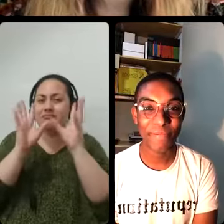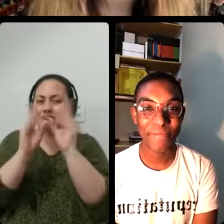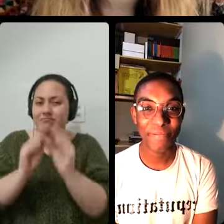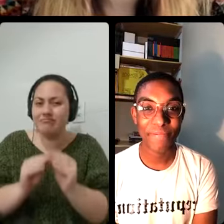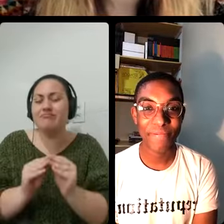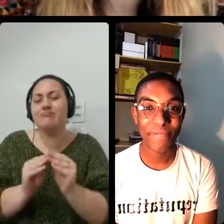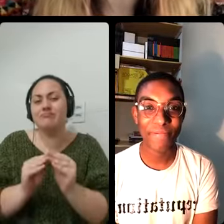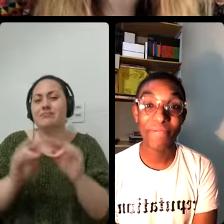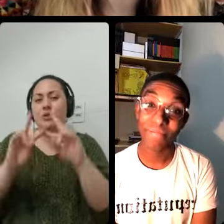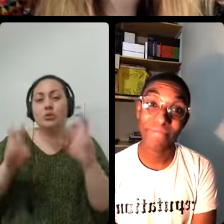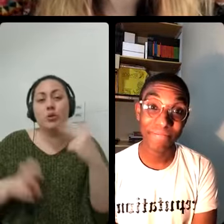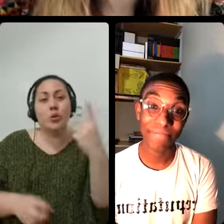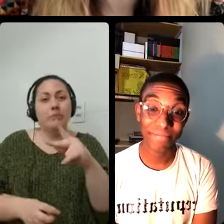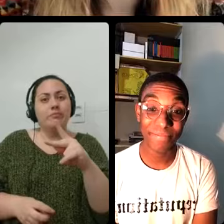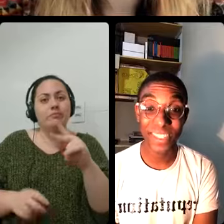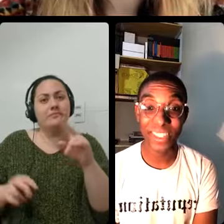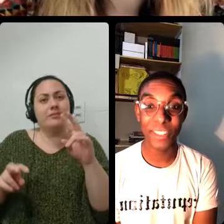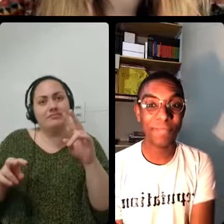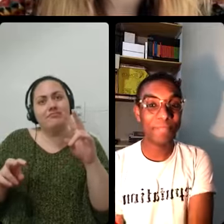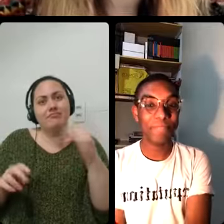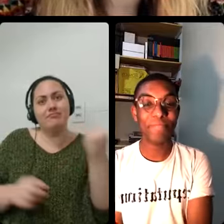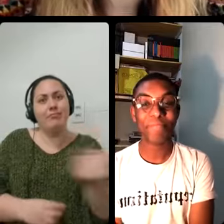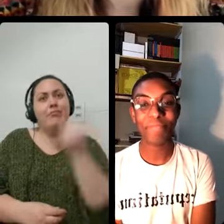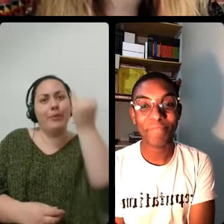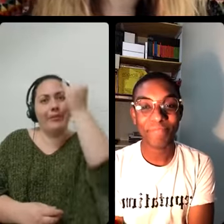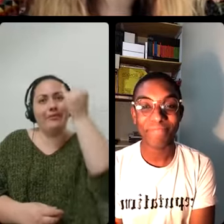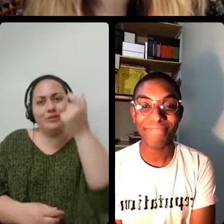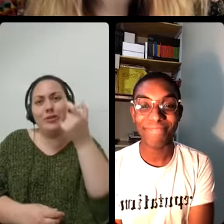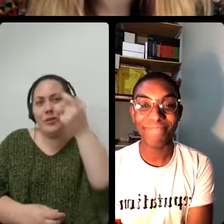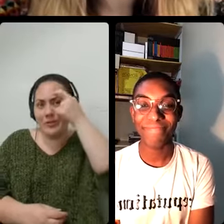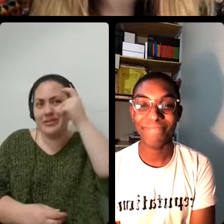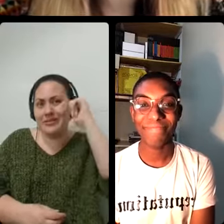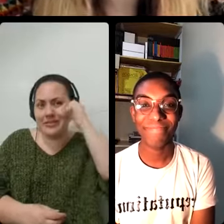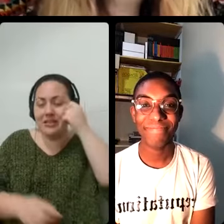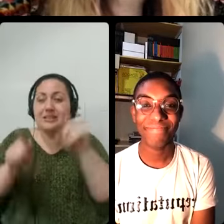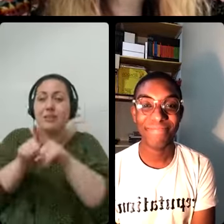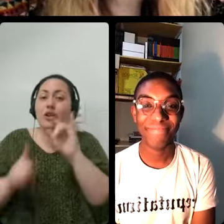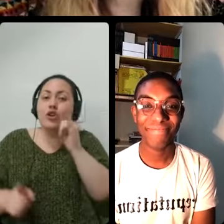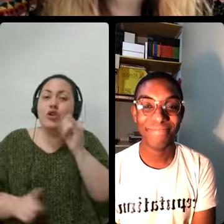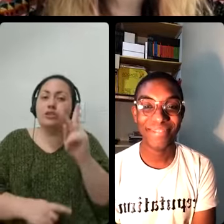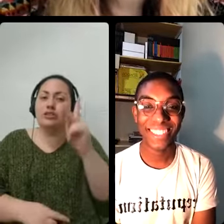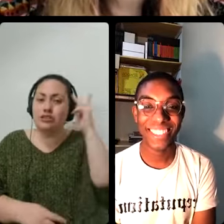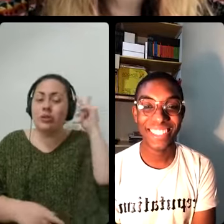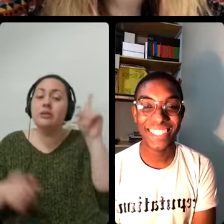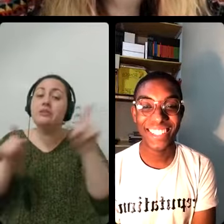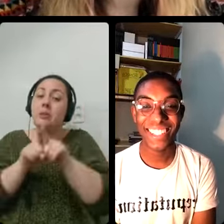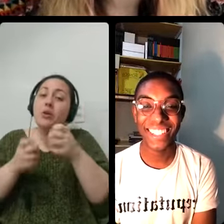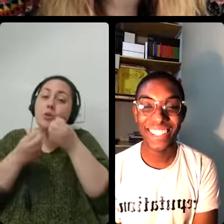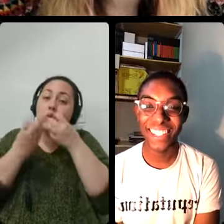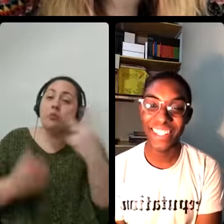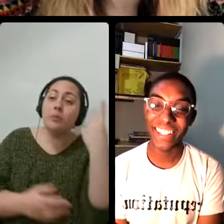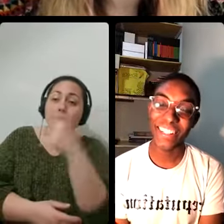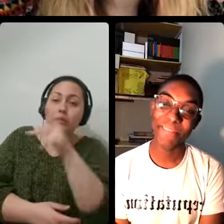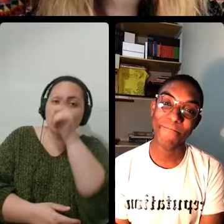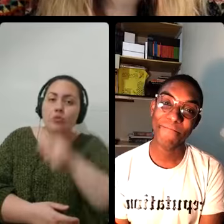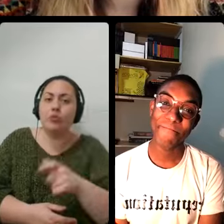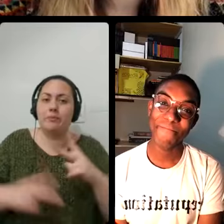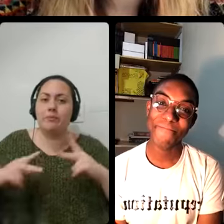tema tão importante, né? Sim. Ter falado um pouco sobre ti também. Muito bom te